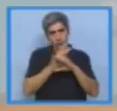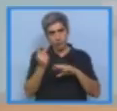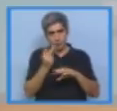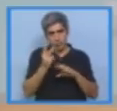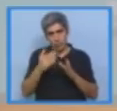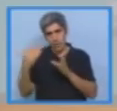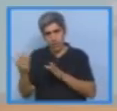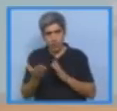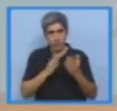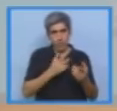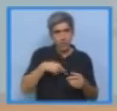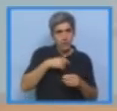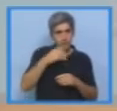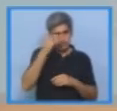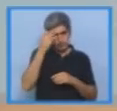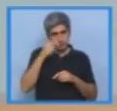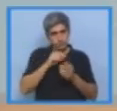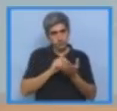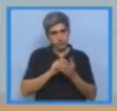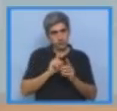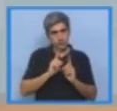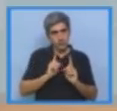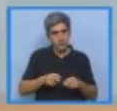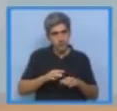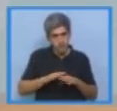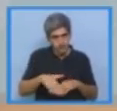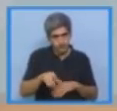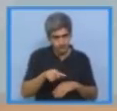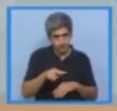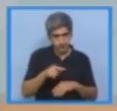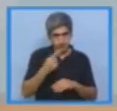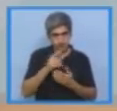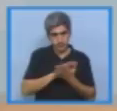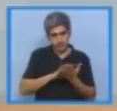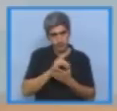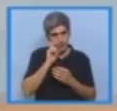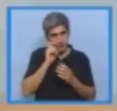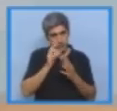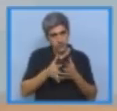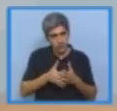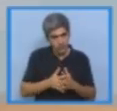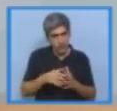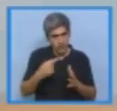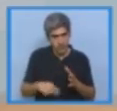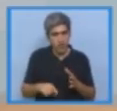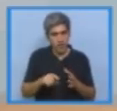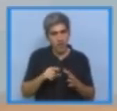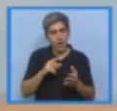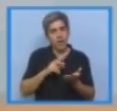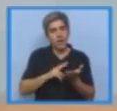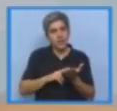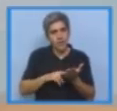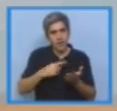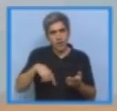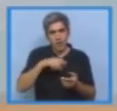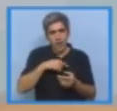de que os nossos pontos de partida são honestos, têm uma base que é sólida. Compreender também aquilo que são as razões da